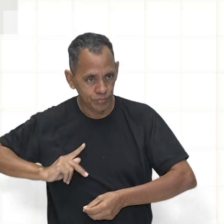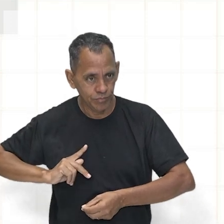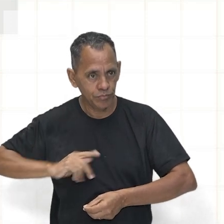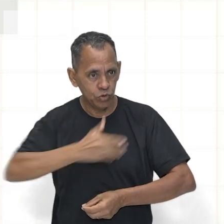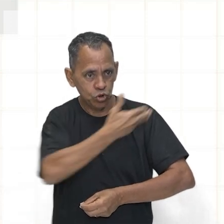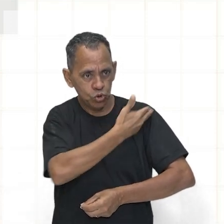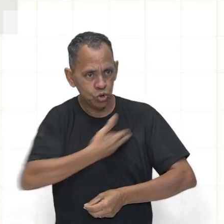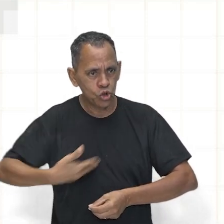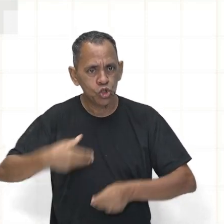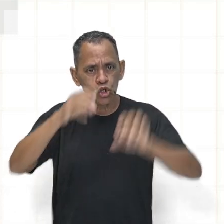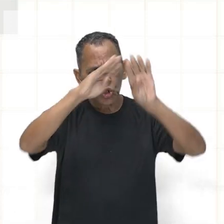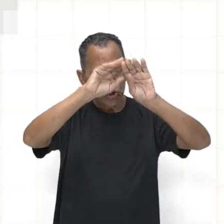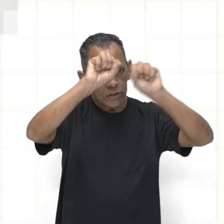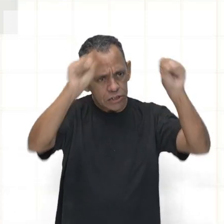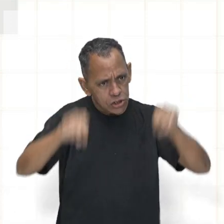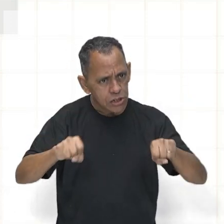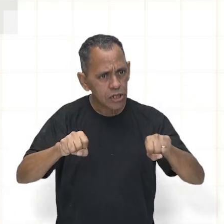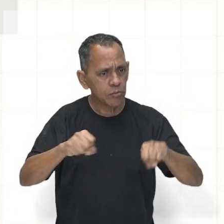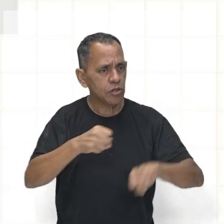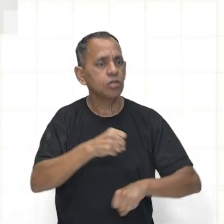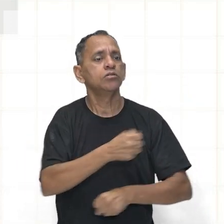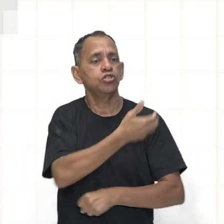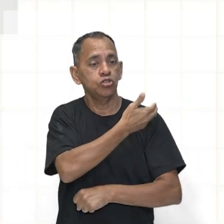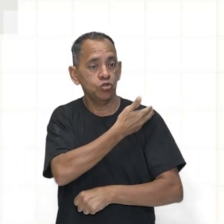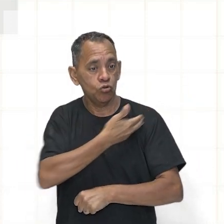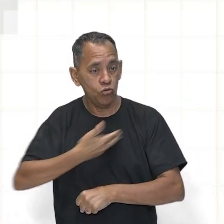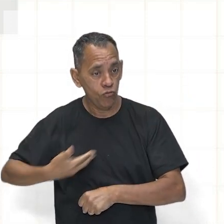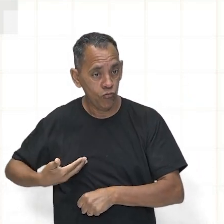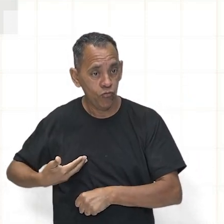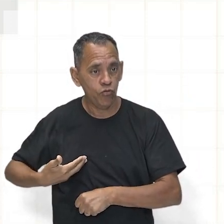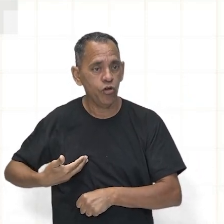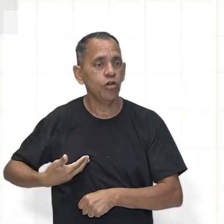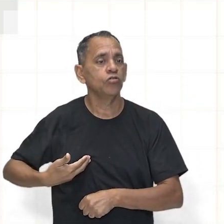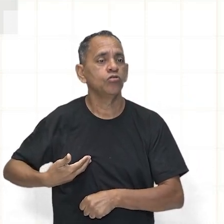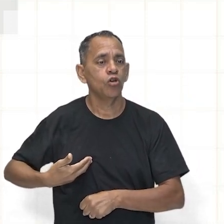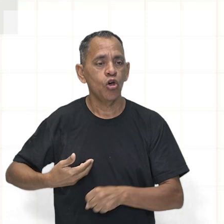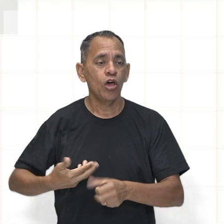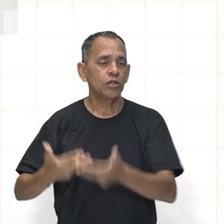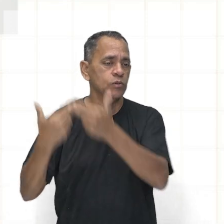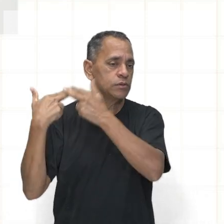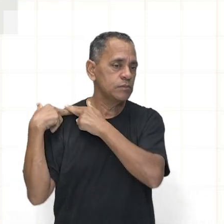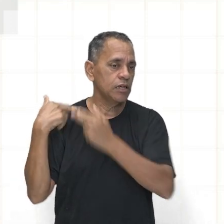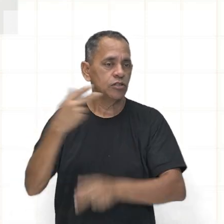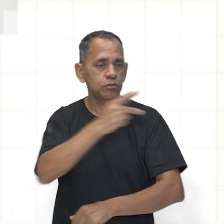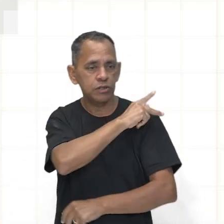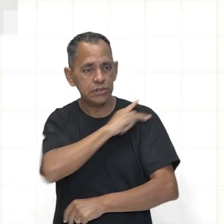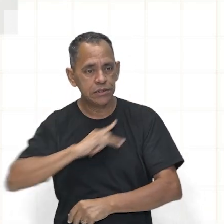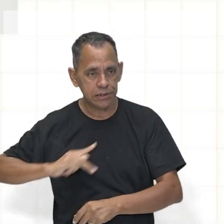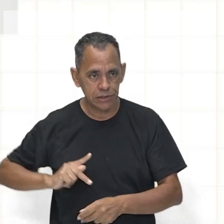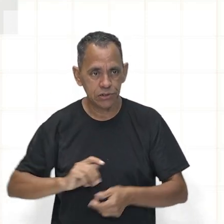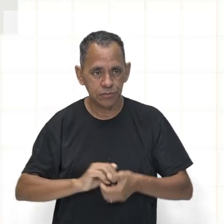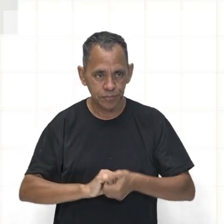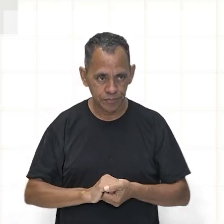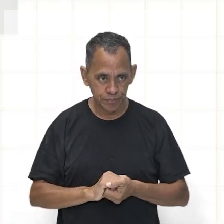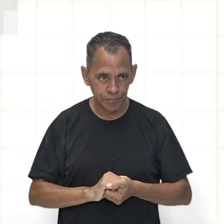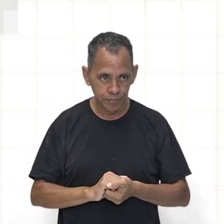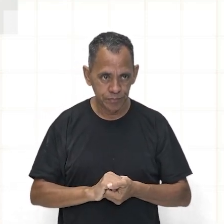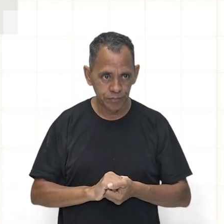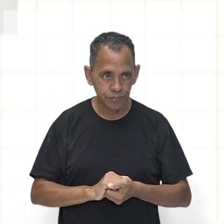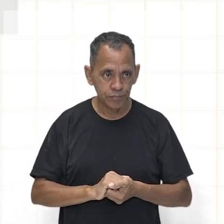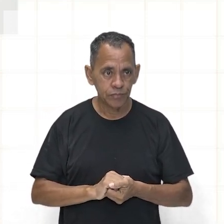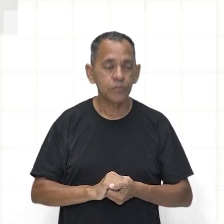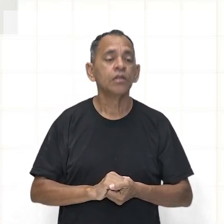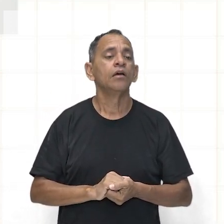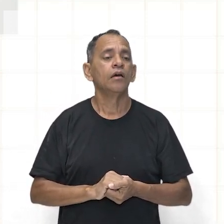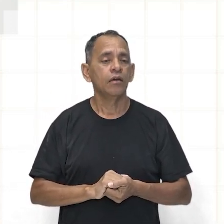o presidencialismo, ou seja, o poder fica nas mãos do presidente. E neste momento o